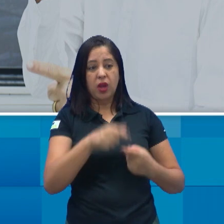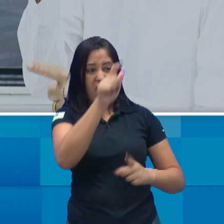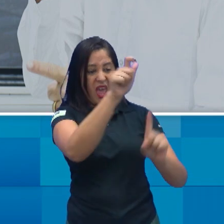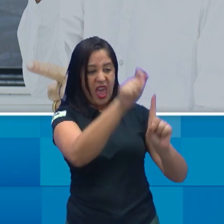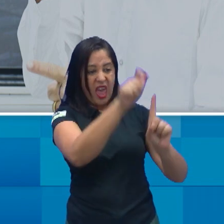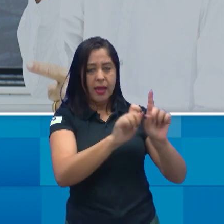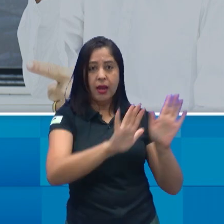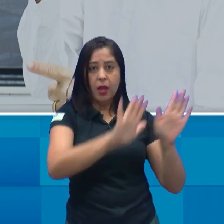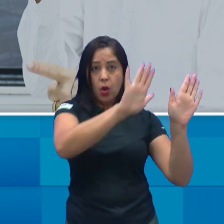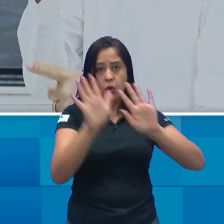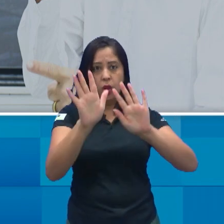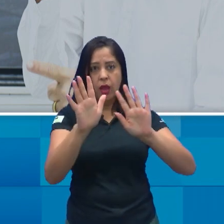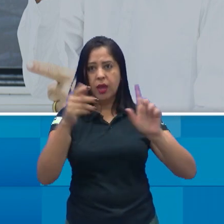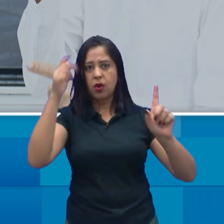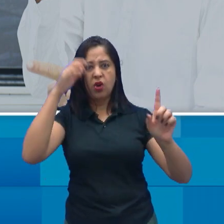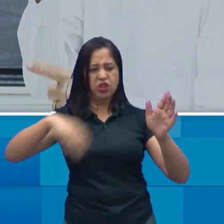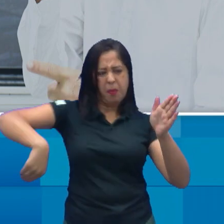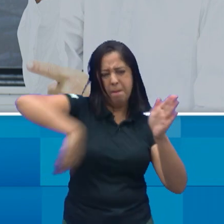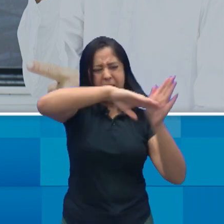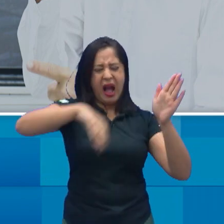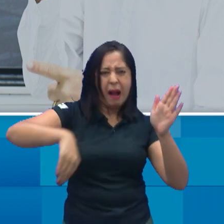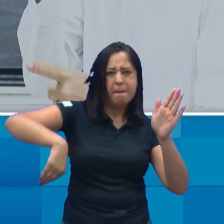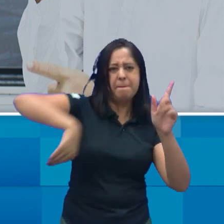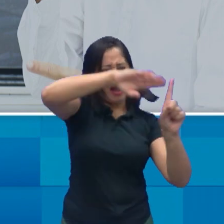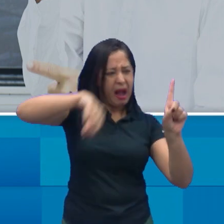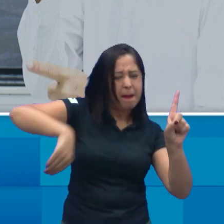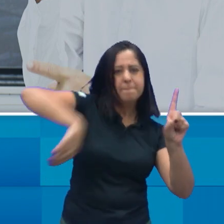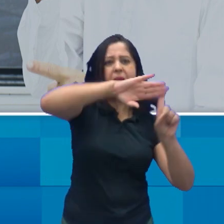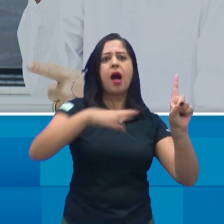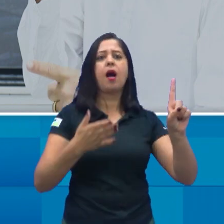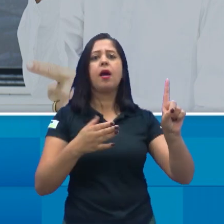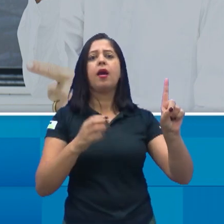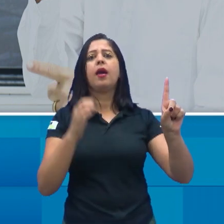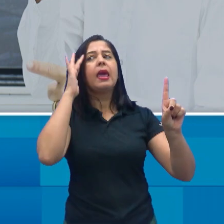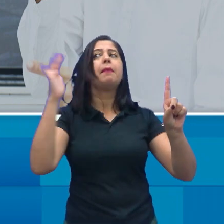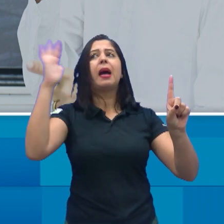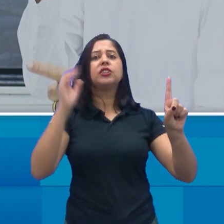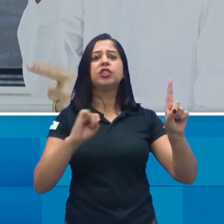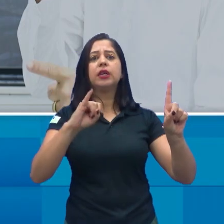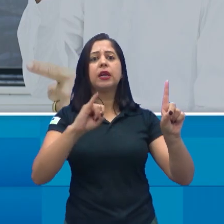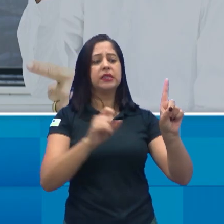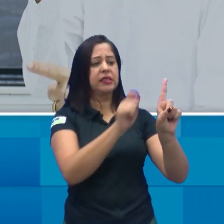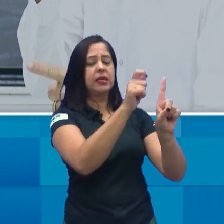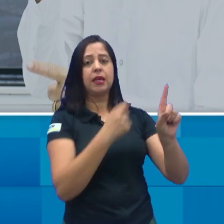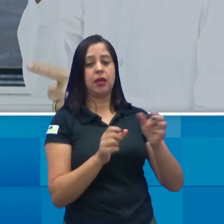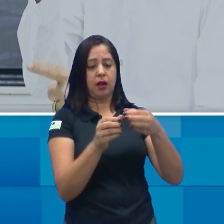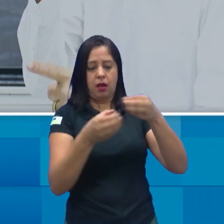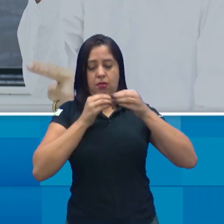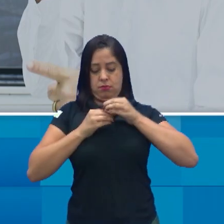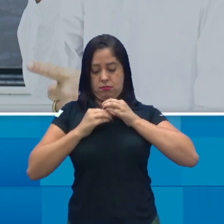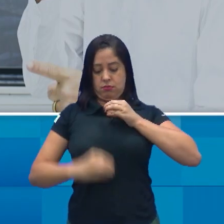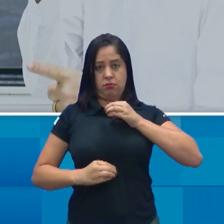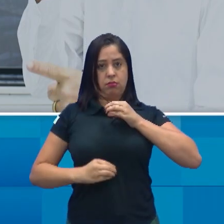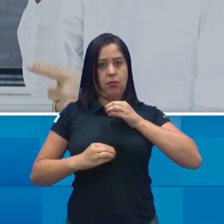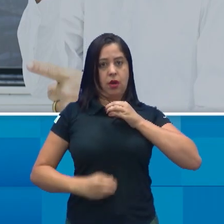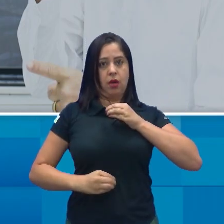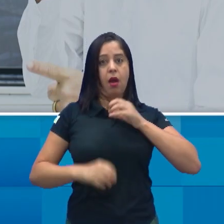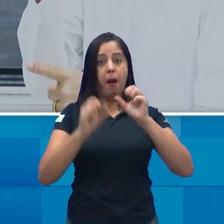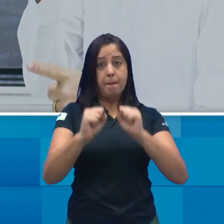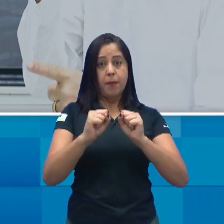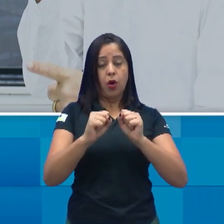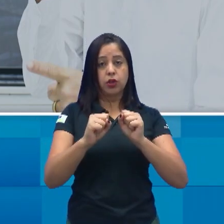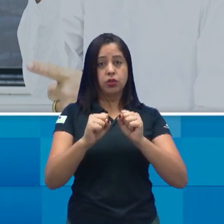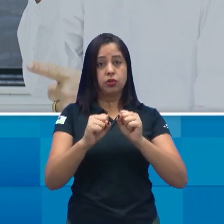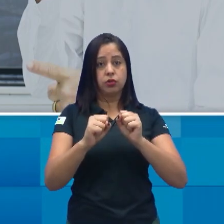chutes. Imagina se toma um chute na cervical, o menino poderia ficar tetraplégico. Aconteceu